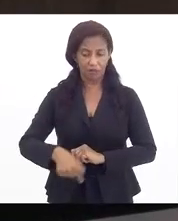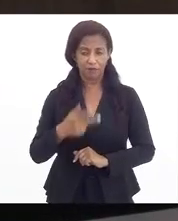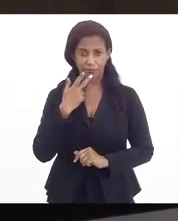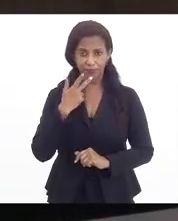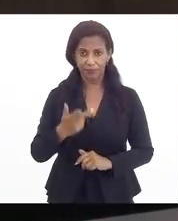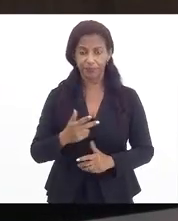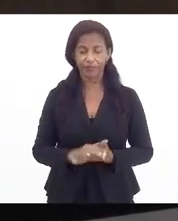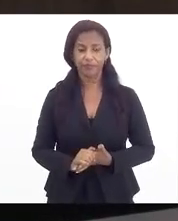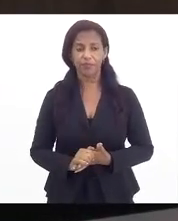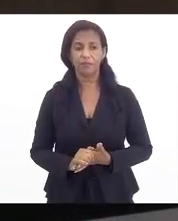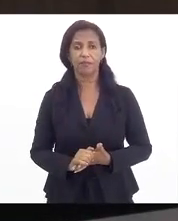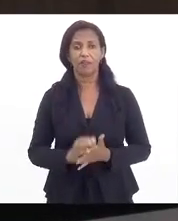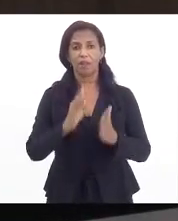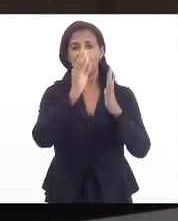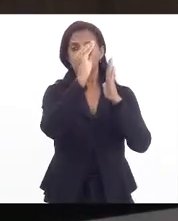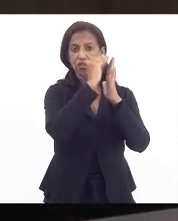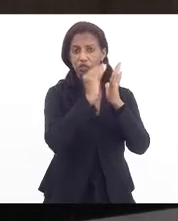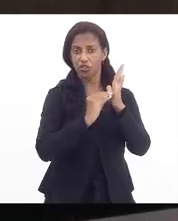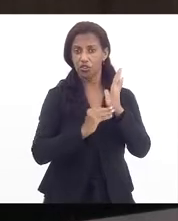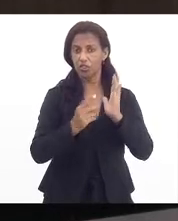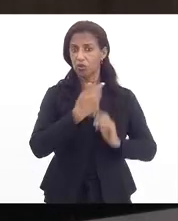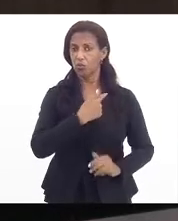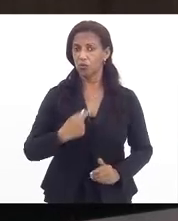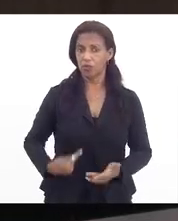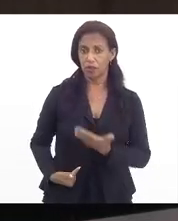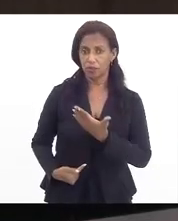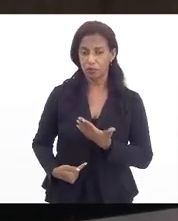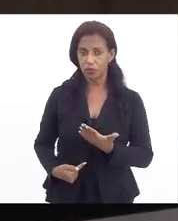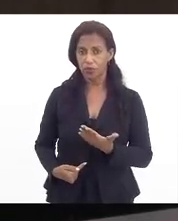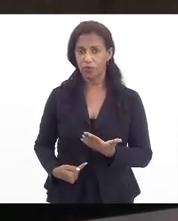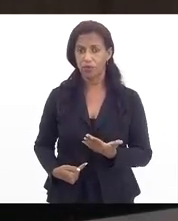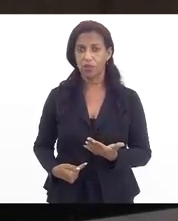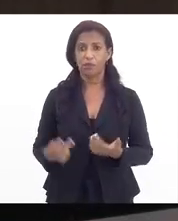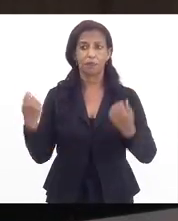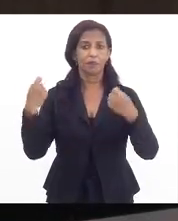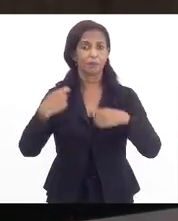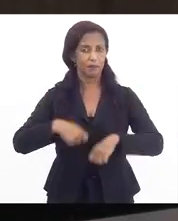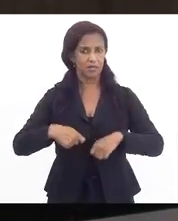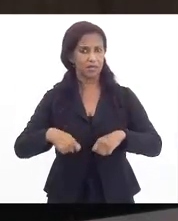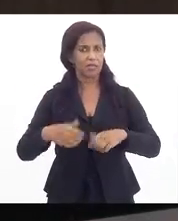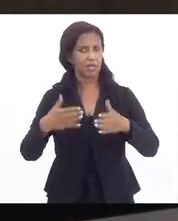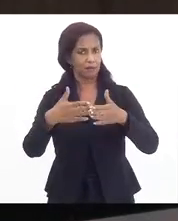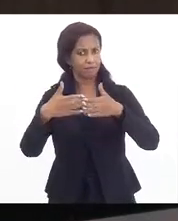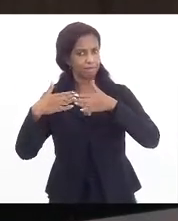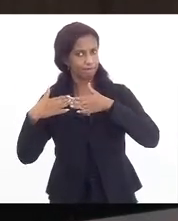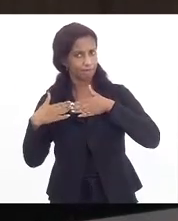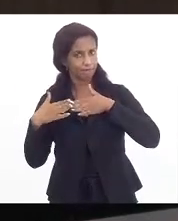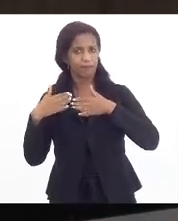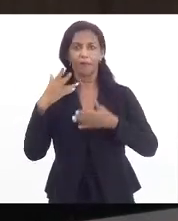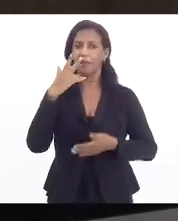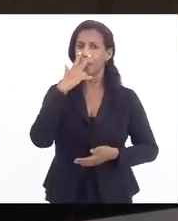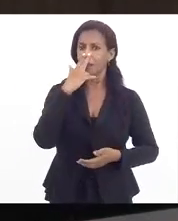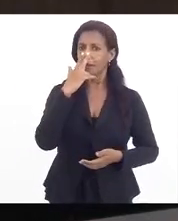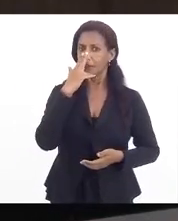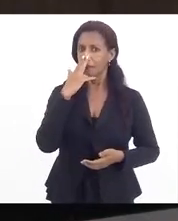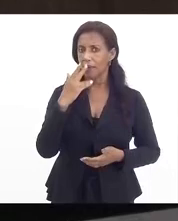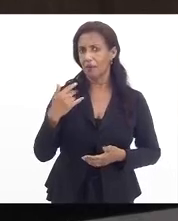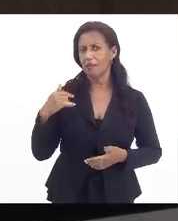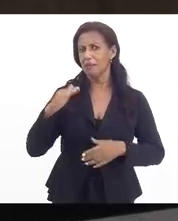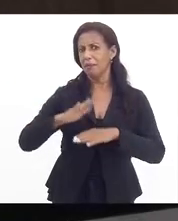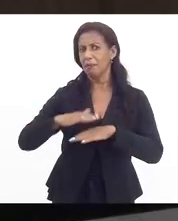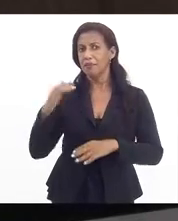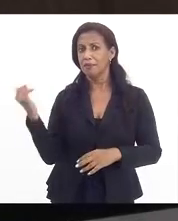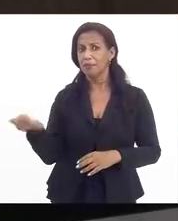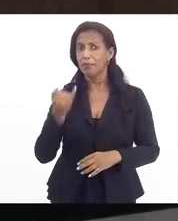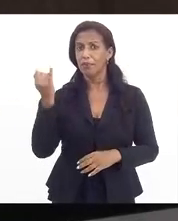Márcio que agenda do governador que vai precisar se ausentar me parece que não agenda mais